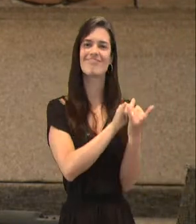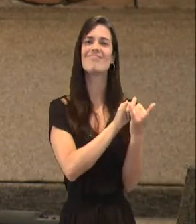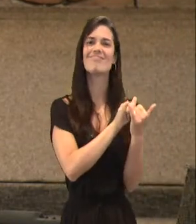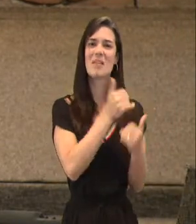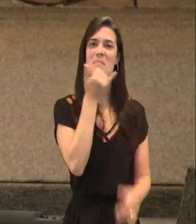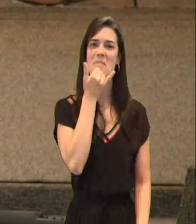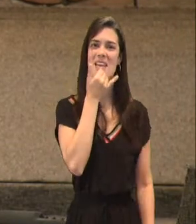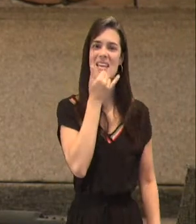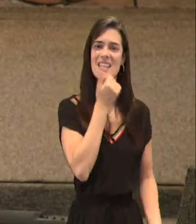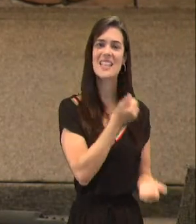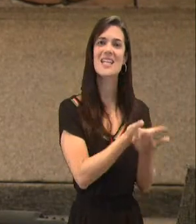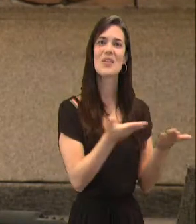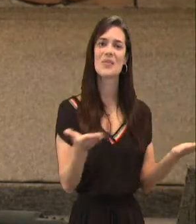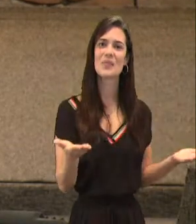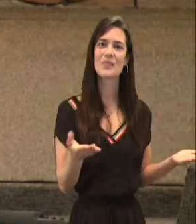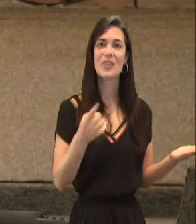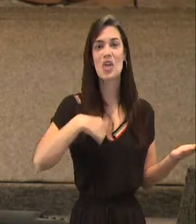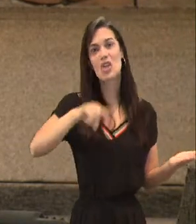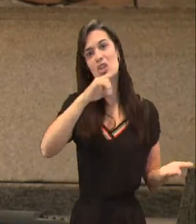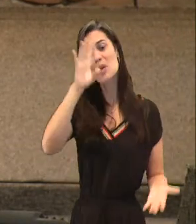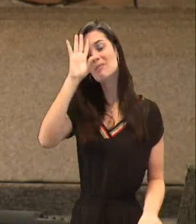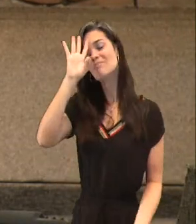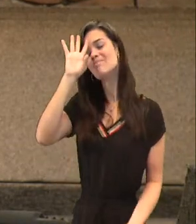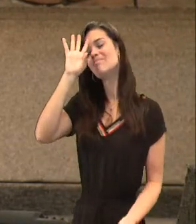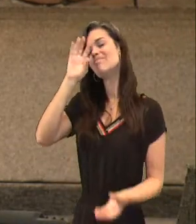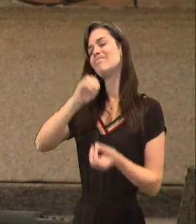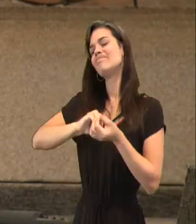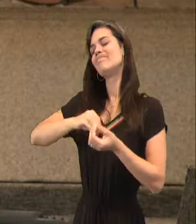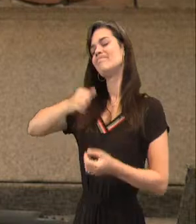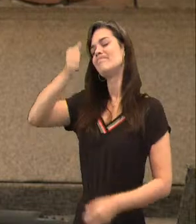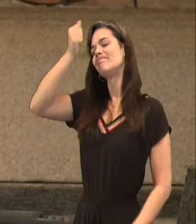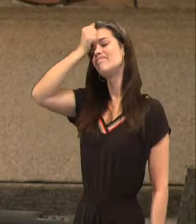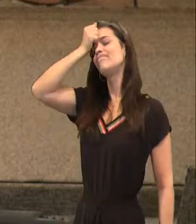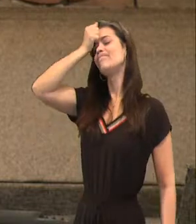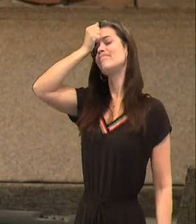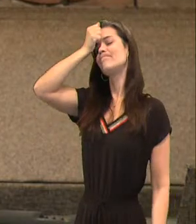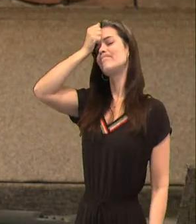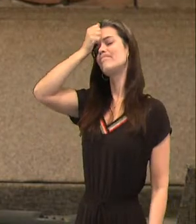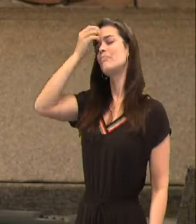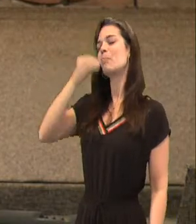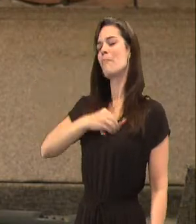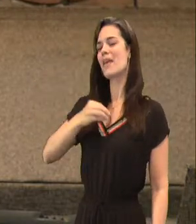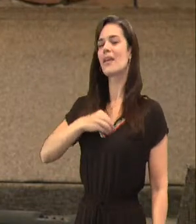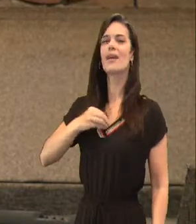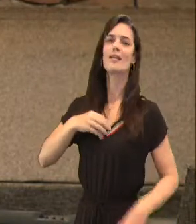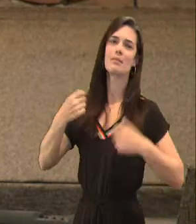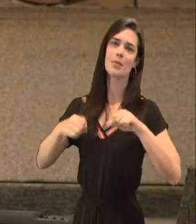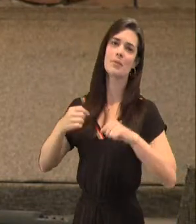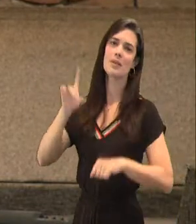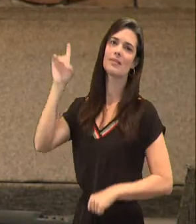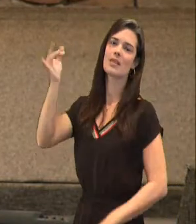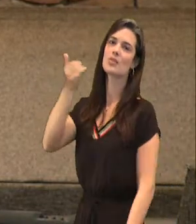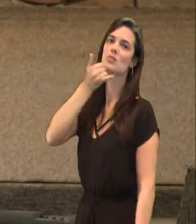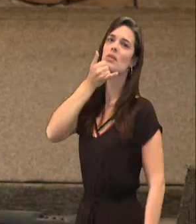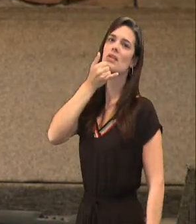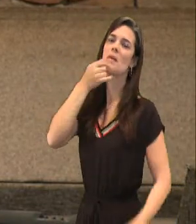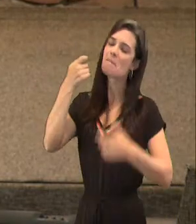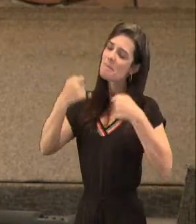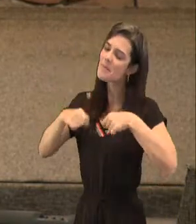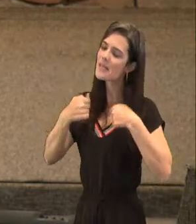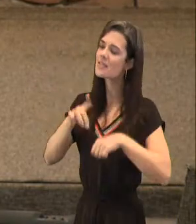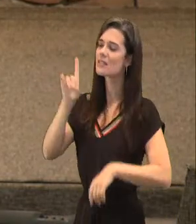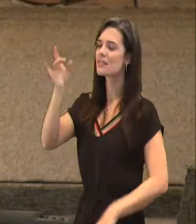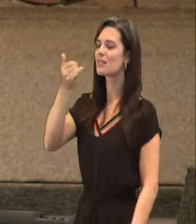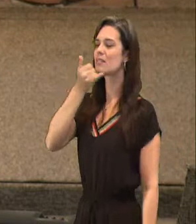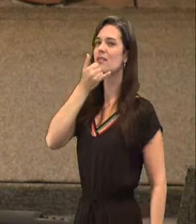pedimos perdão a Deus, reconhecemos que somos pecadores e que carecemos do perdão dEle. Necessitamos de que Ele